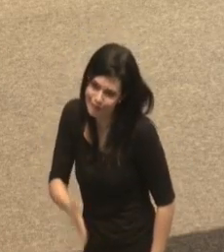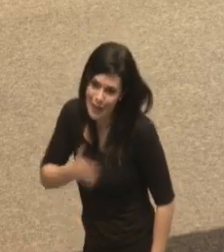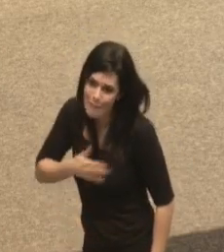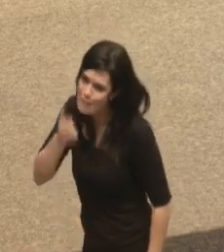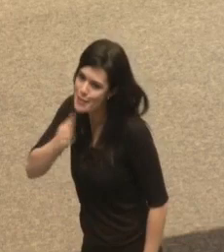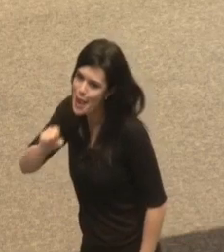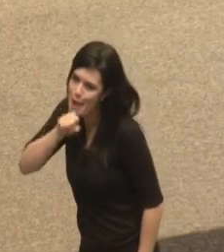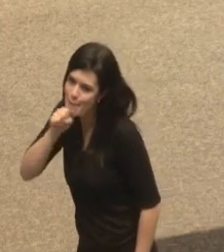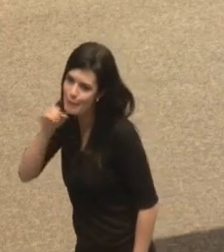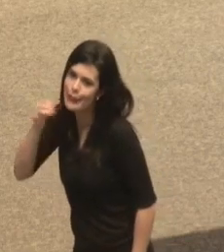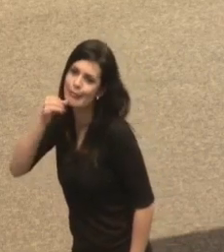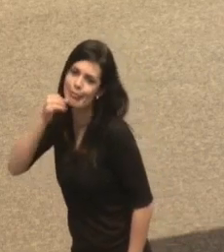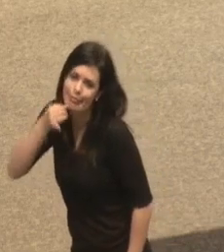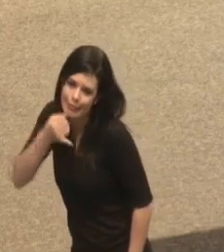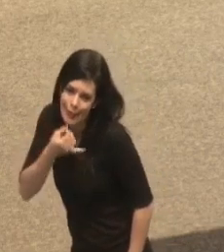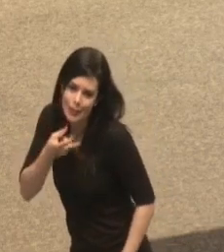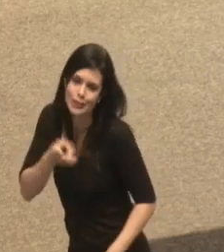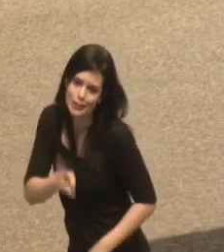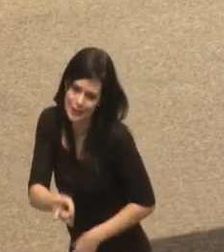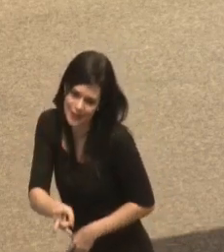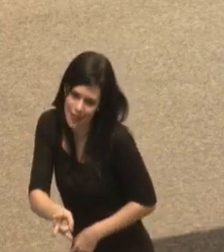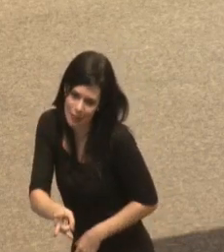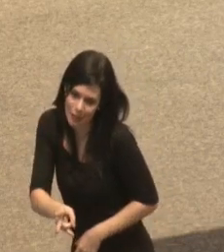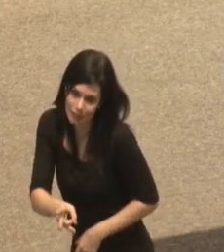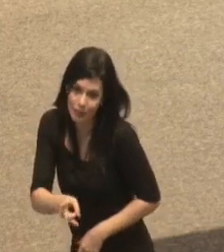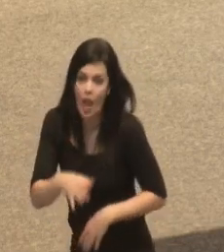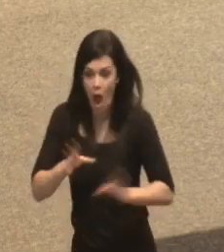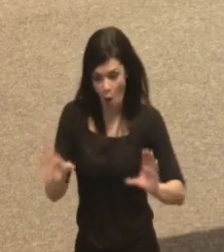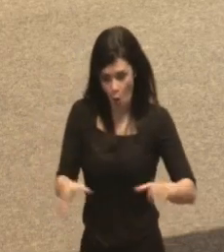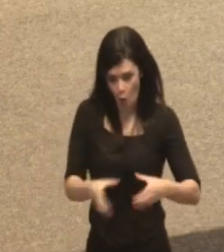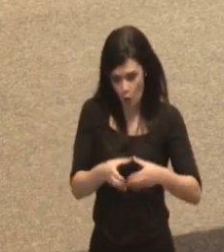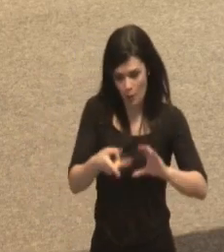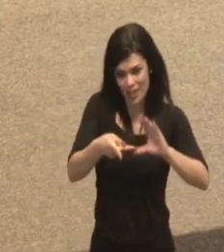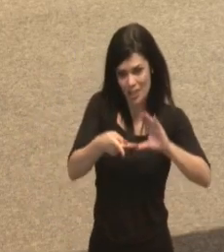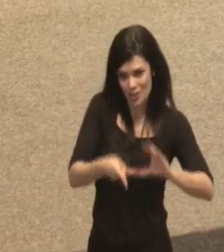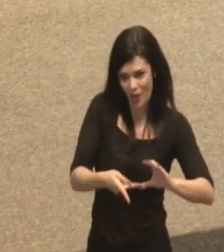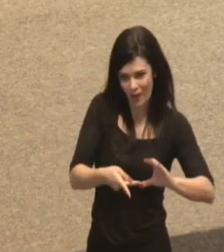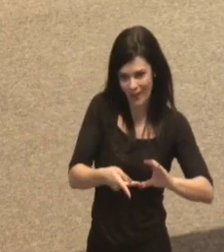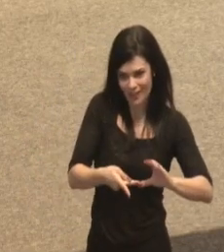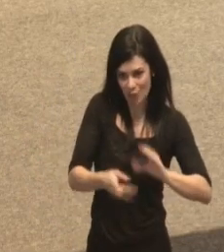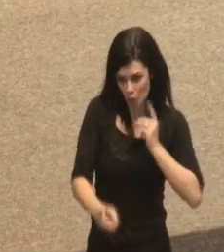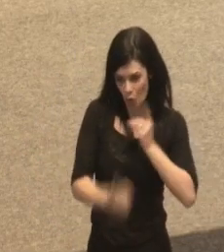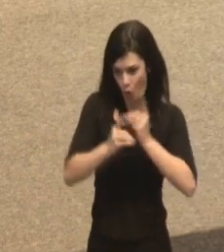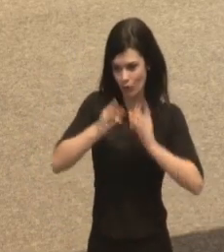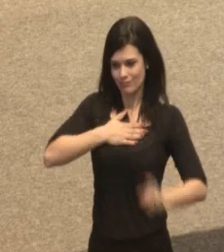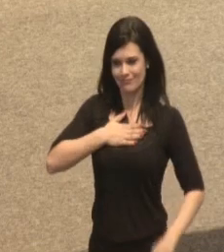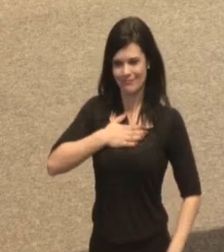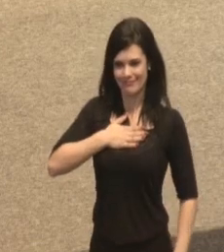eu fui encontrado por 2 missionários da Cristolândia, eu fui levado para a Cristolândia, e aí ele falou a senha,